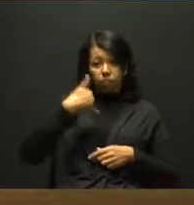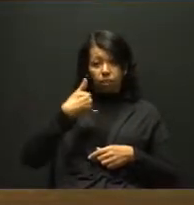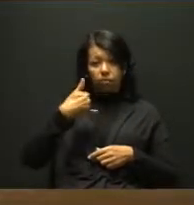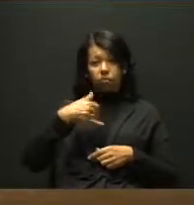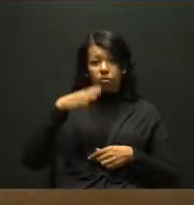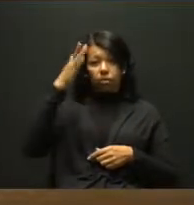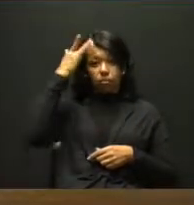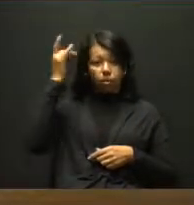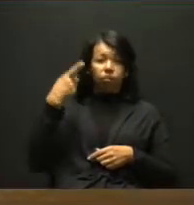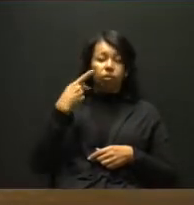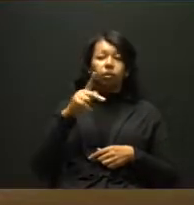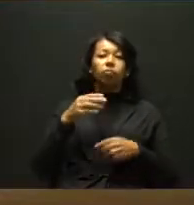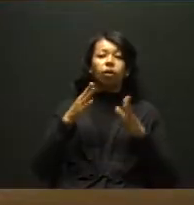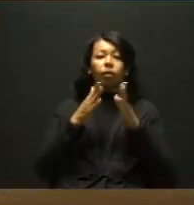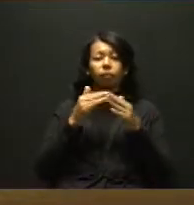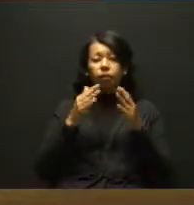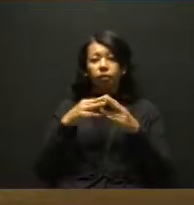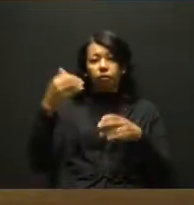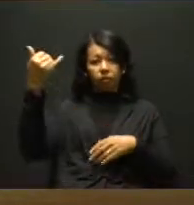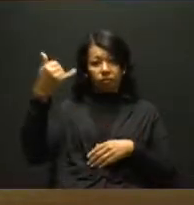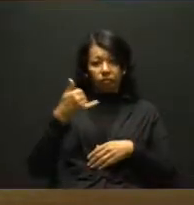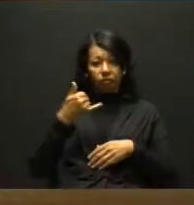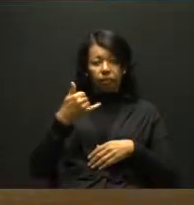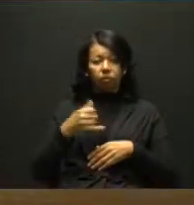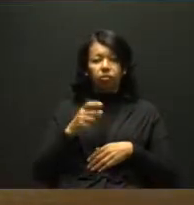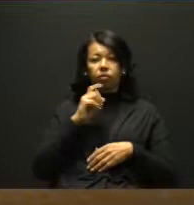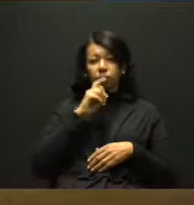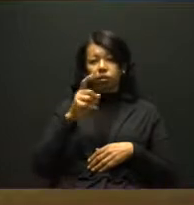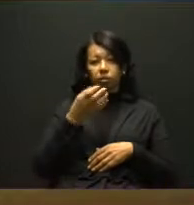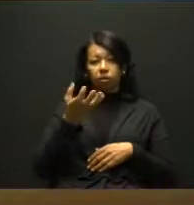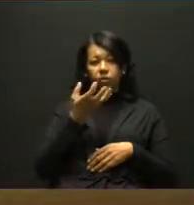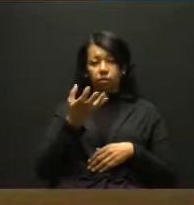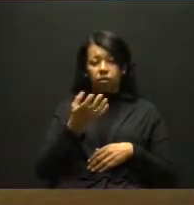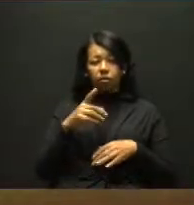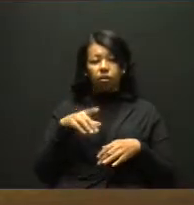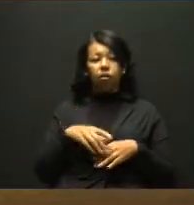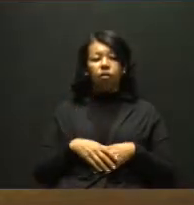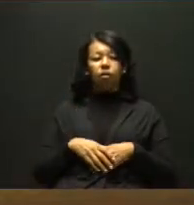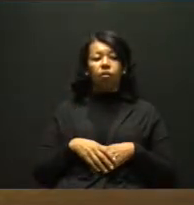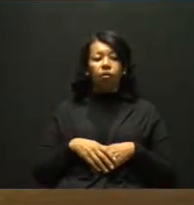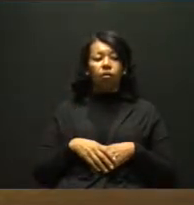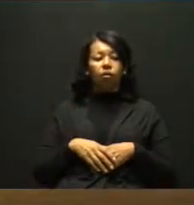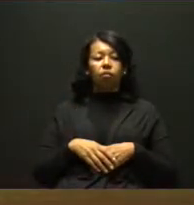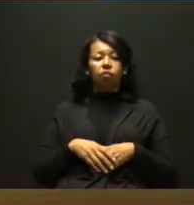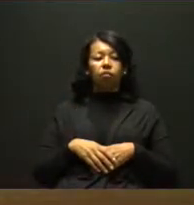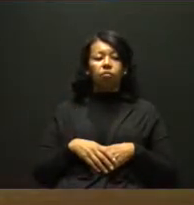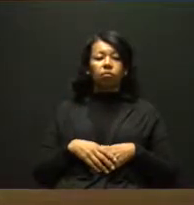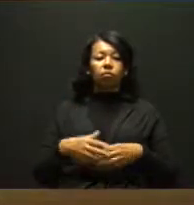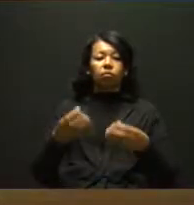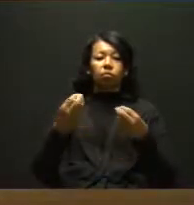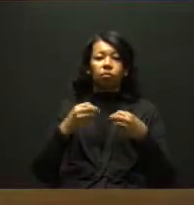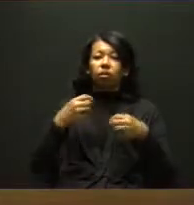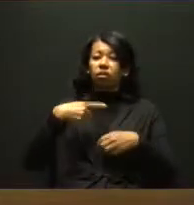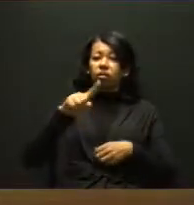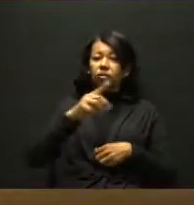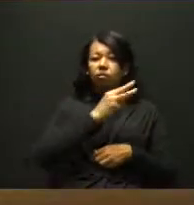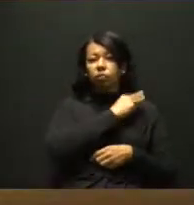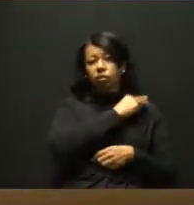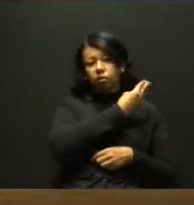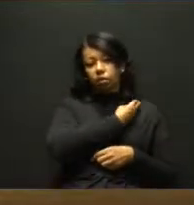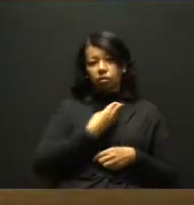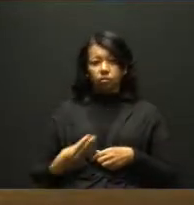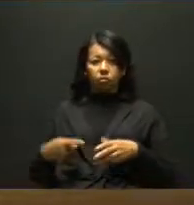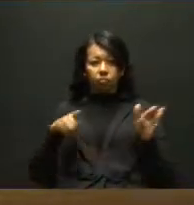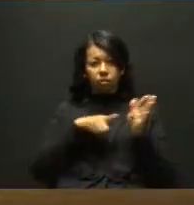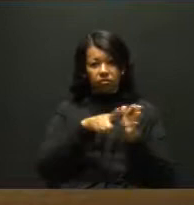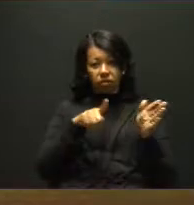vossa excelência vai pedir informações ninguém quer dar o pulo é maior do que a perna e logo no ministério por nós vamos apurar se tiver alguma